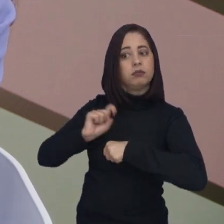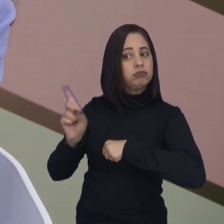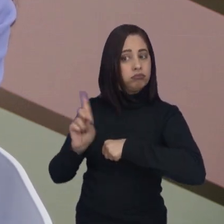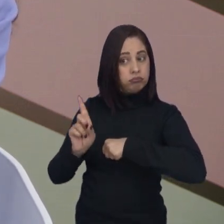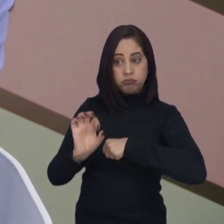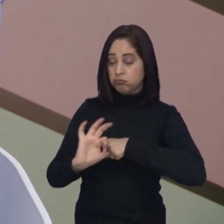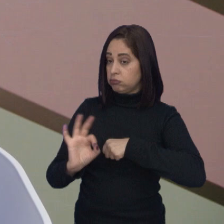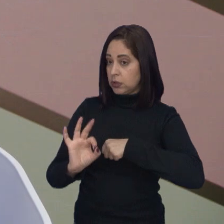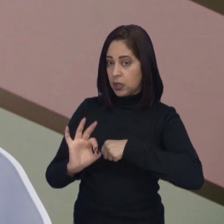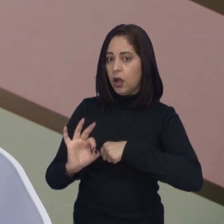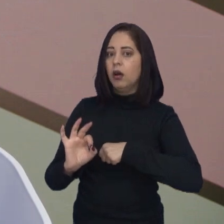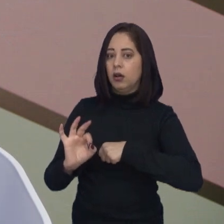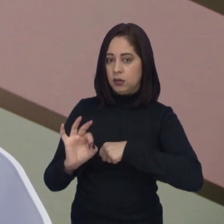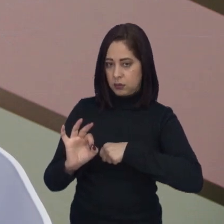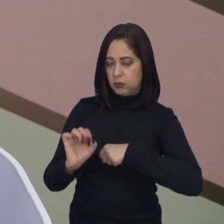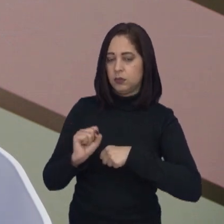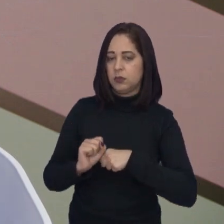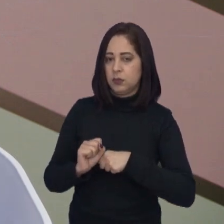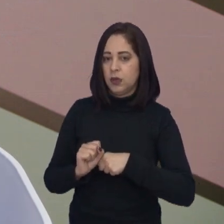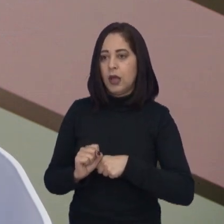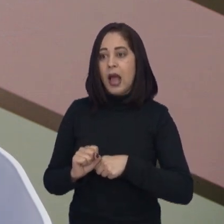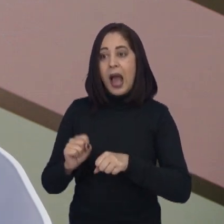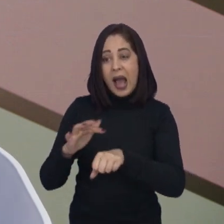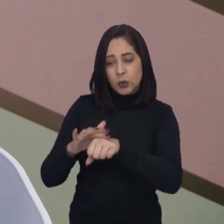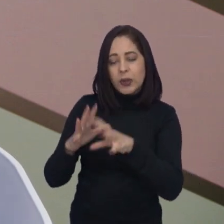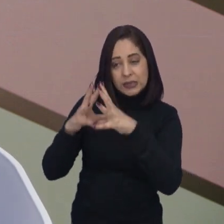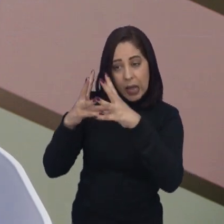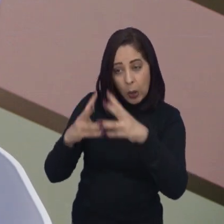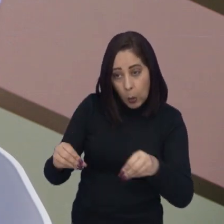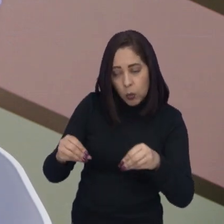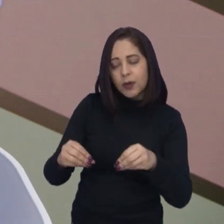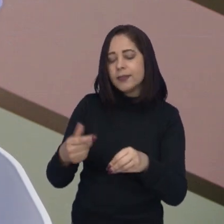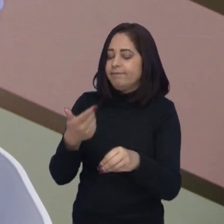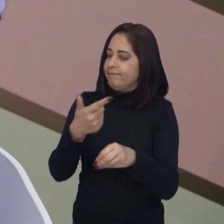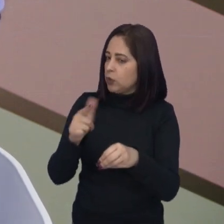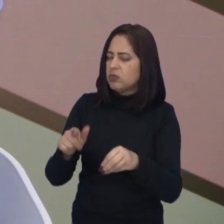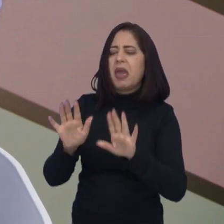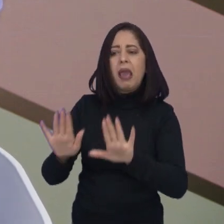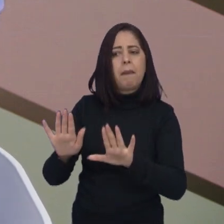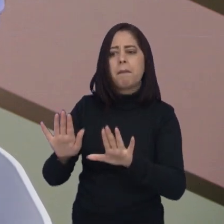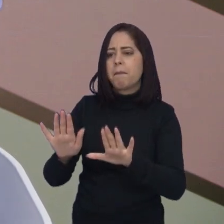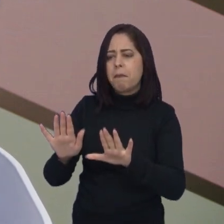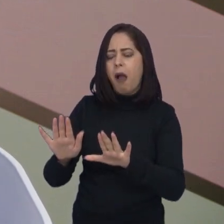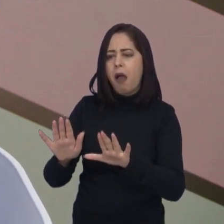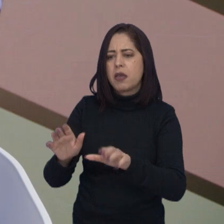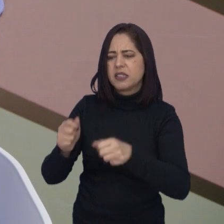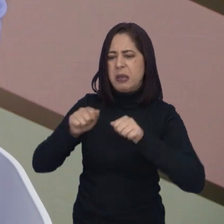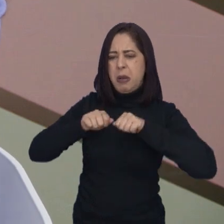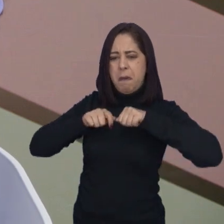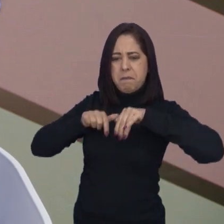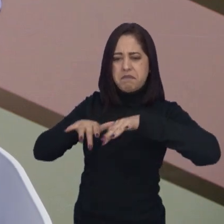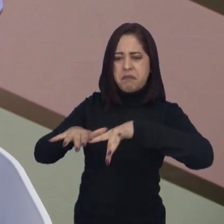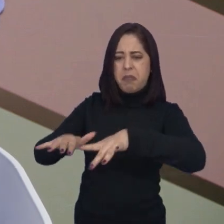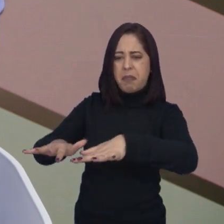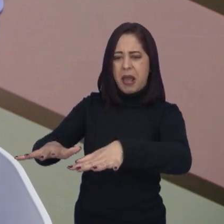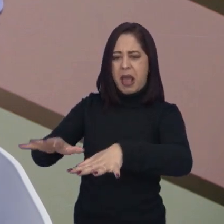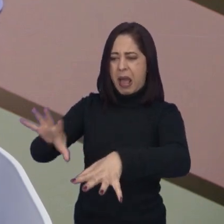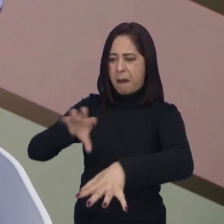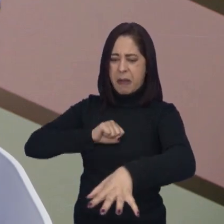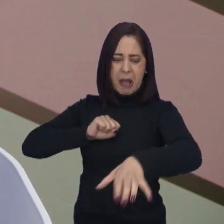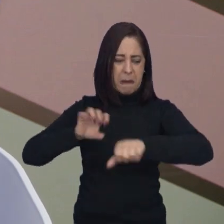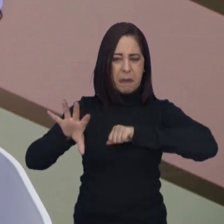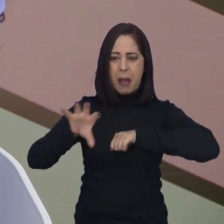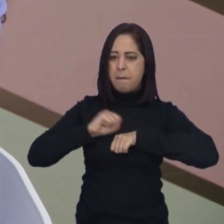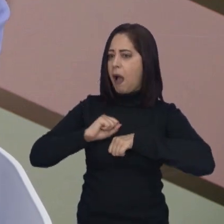consegue controle, apesar de não ter cura, mas que o paciente consegue conviver muito bem e não